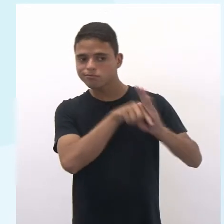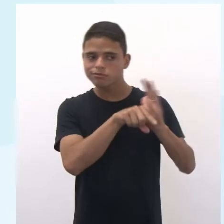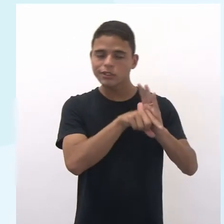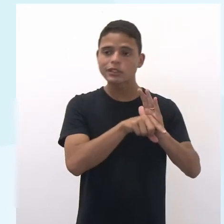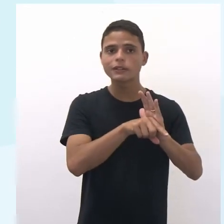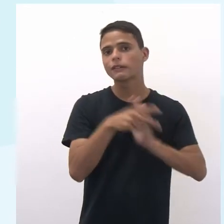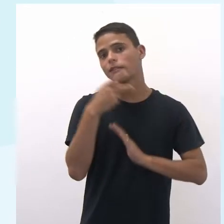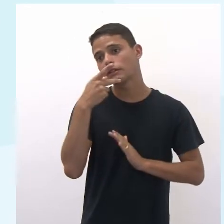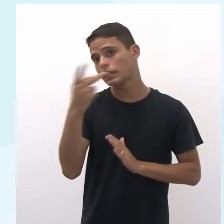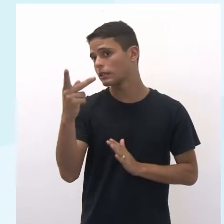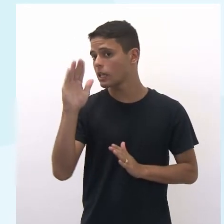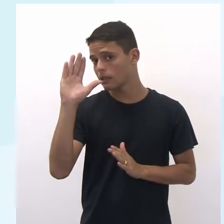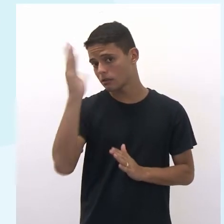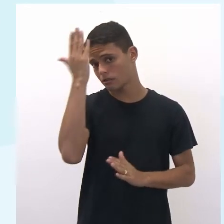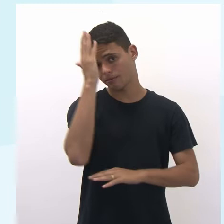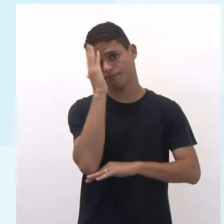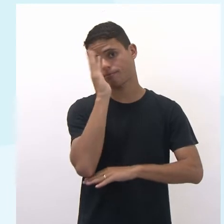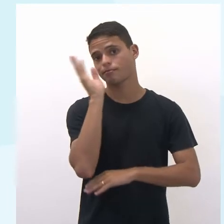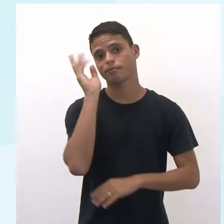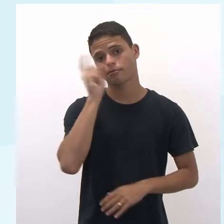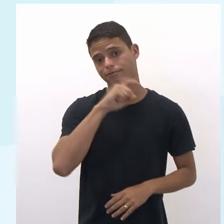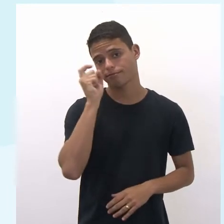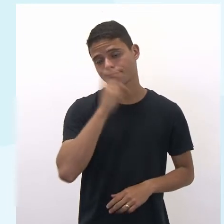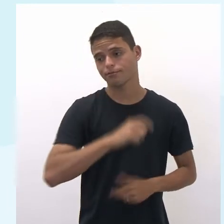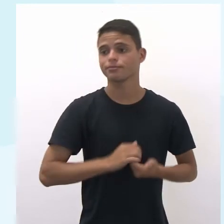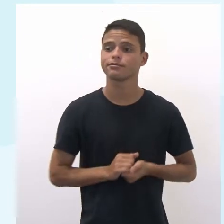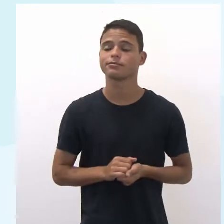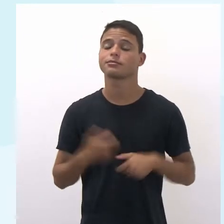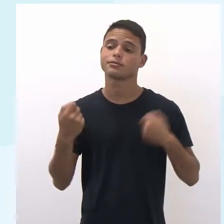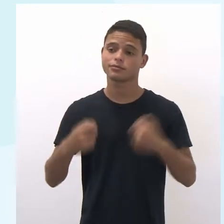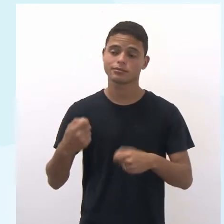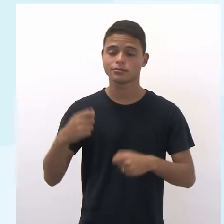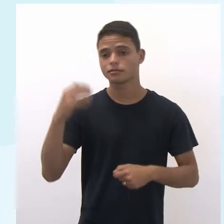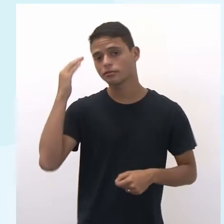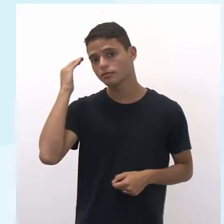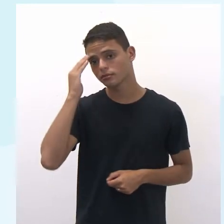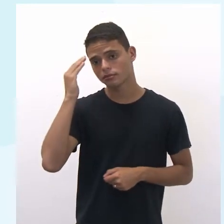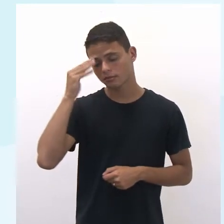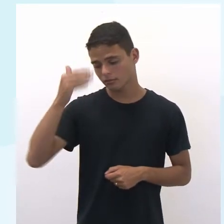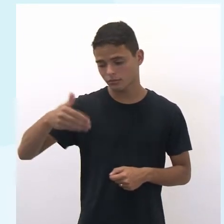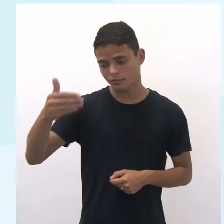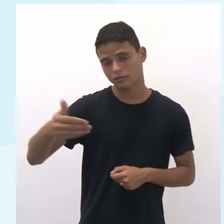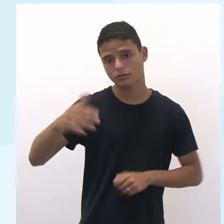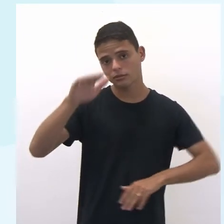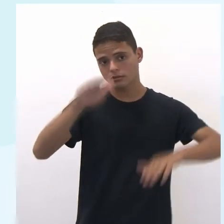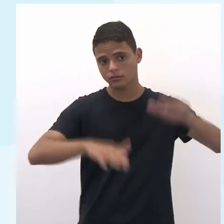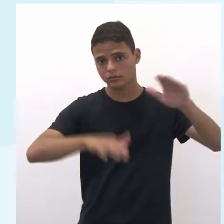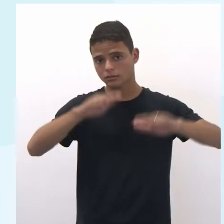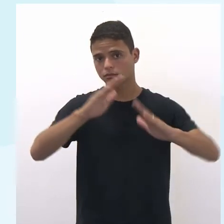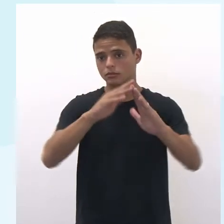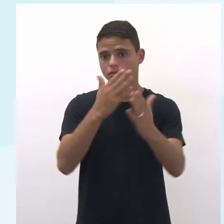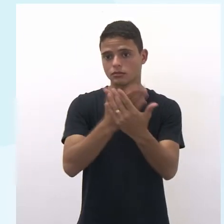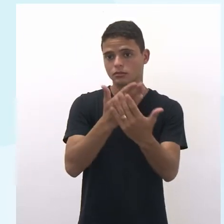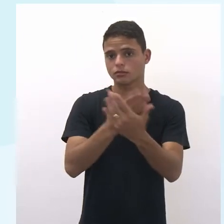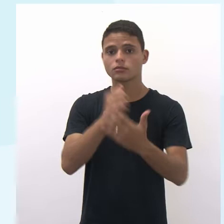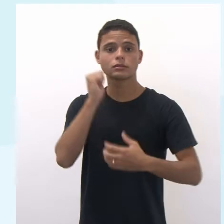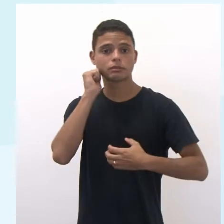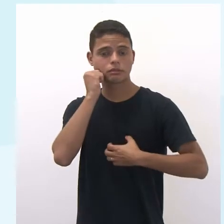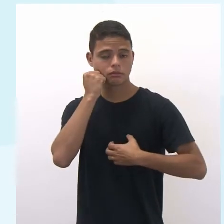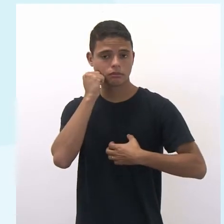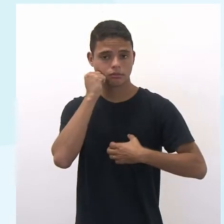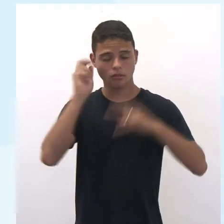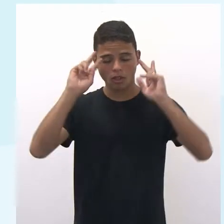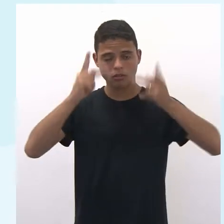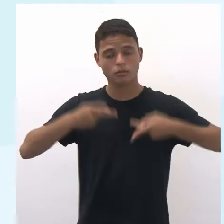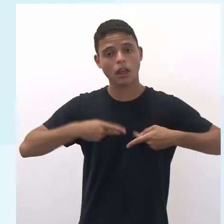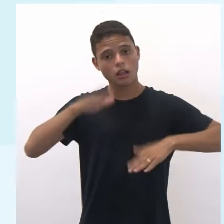Então, aí a gente precisa entender um pouco esse processo. Dependendo da escola que o professor de Ciências Humanas vier, normalmente